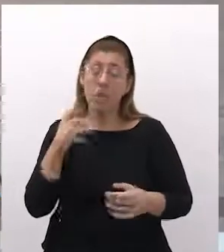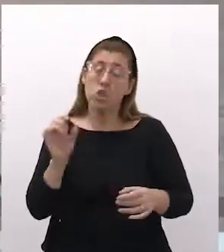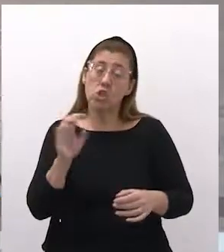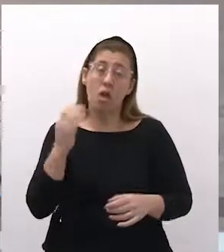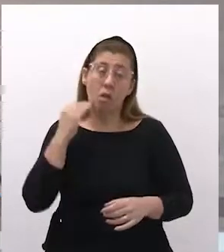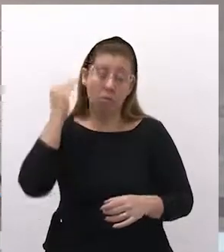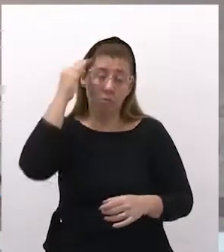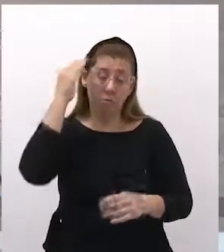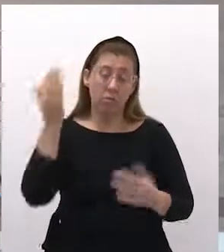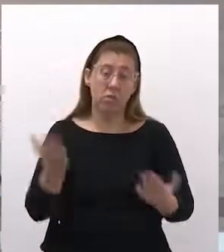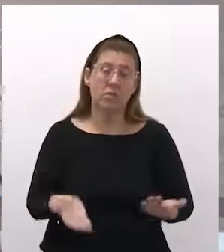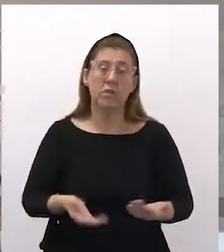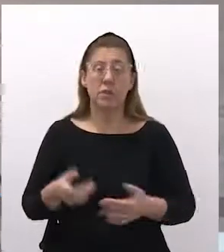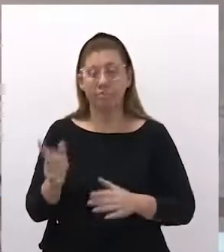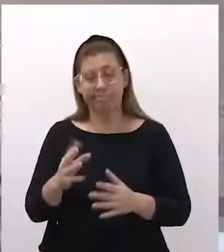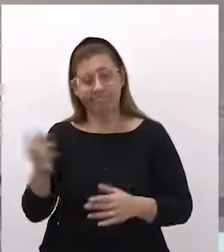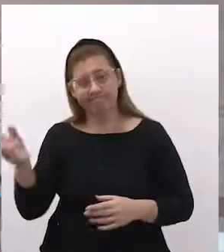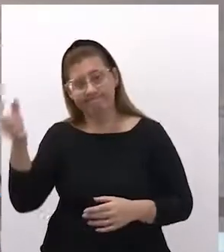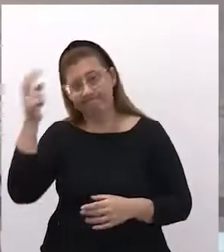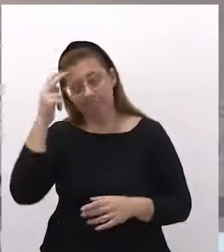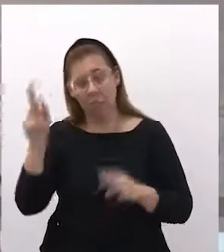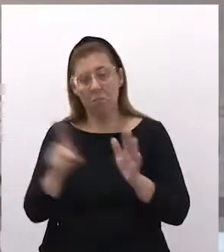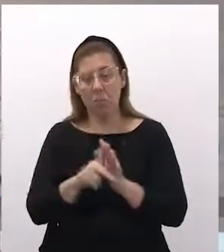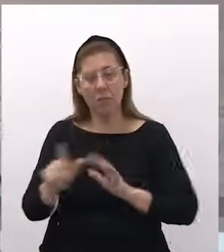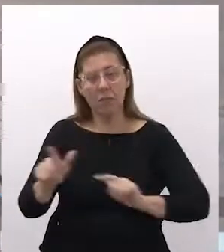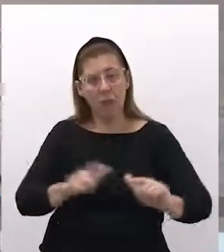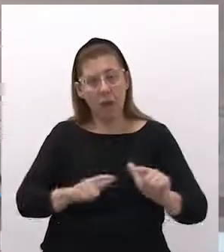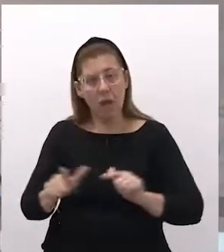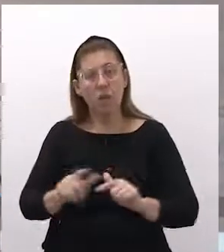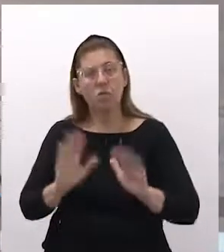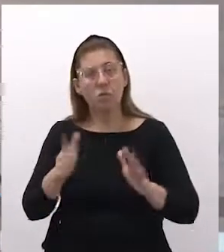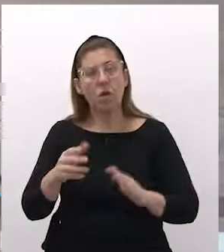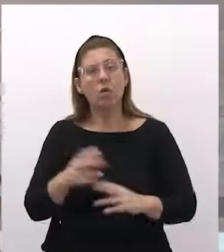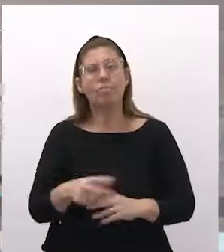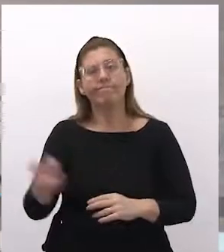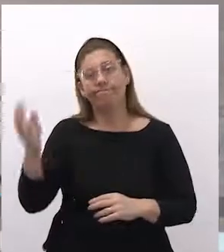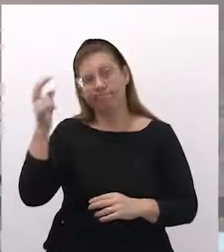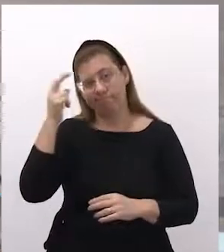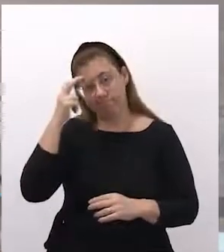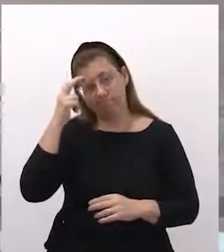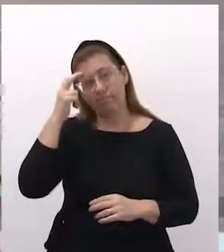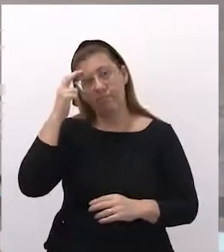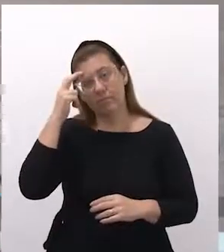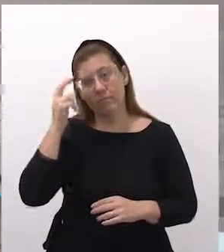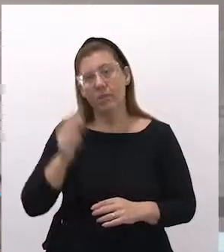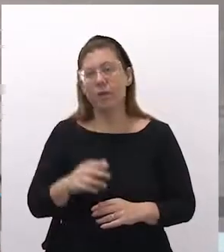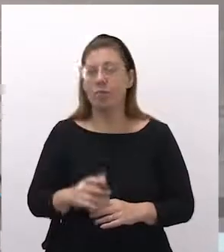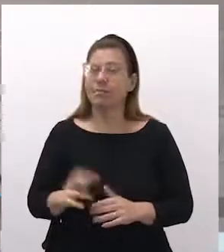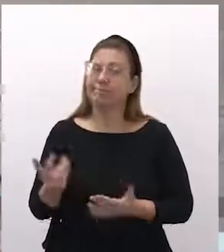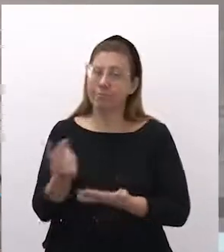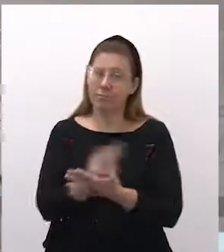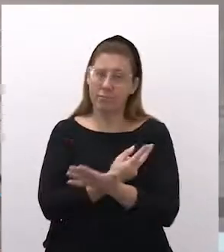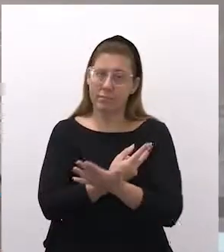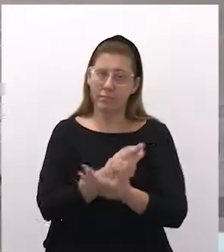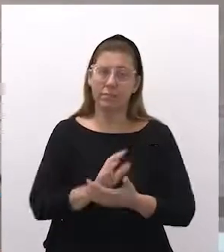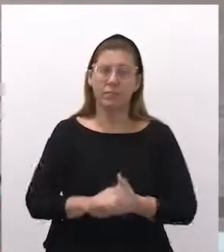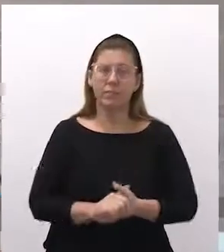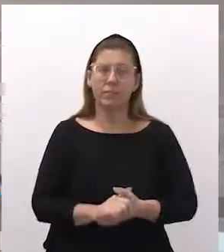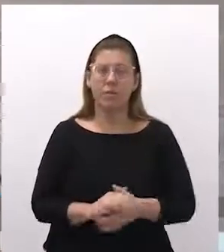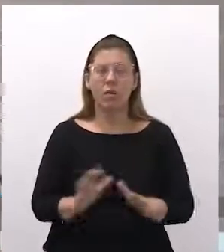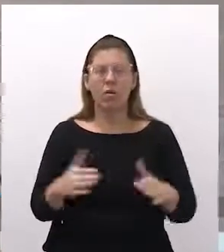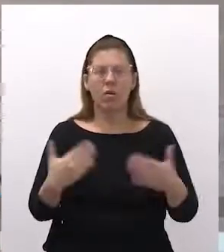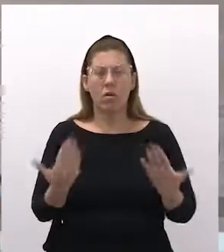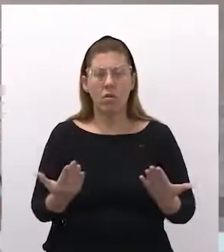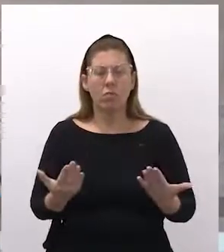do trabalho, da pedagogia do trabalho, ela é uma cultura muito, muito equivocada. A forma de